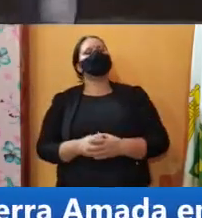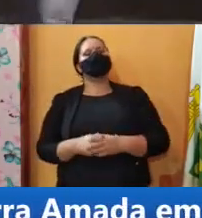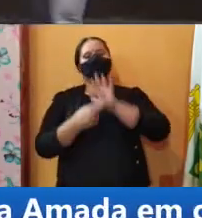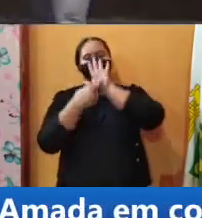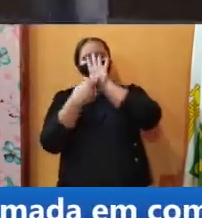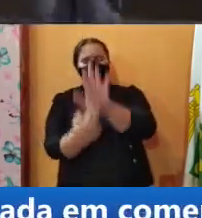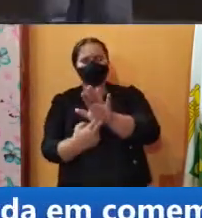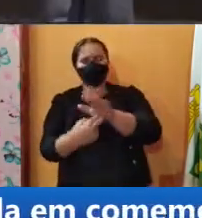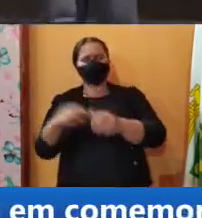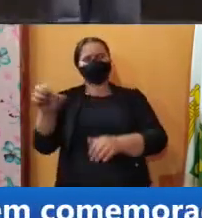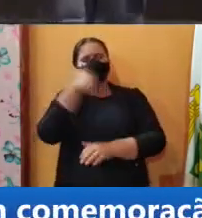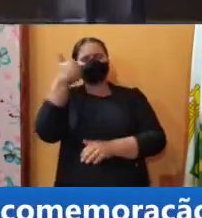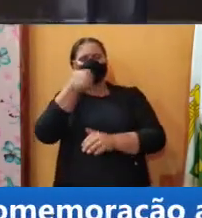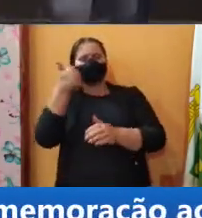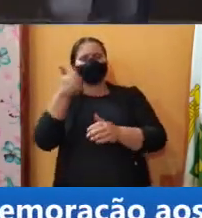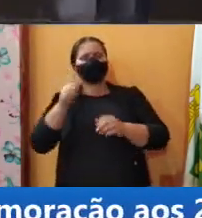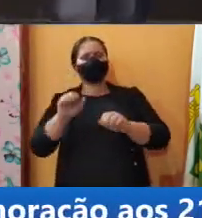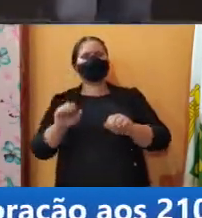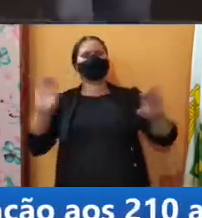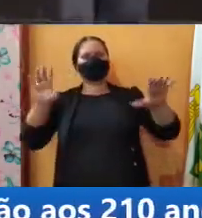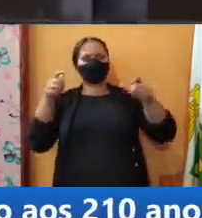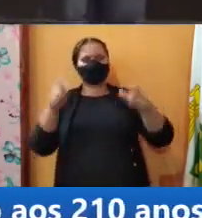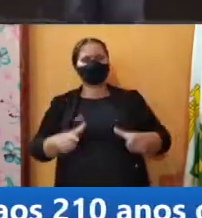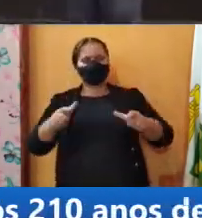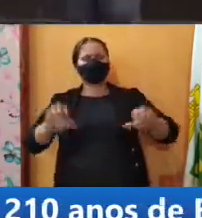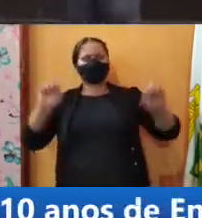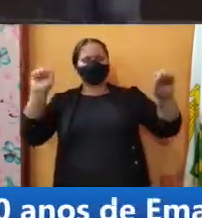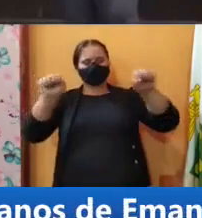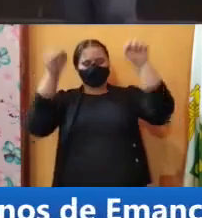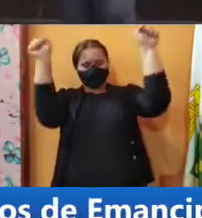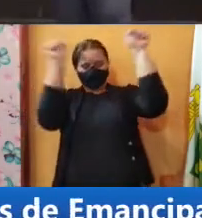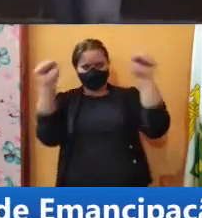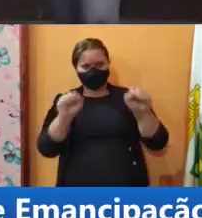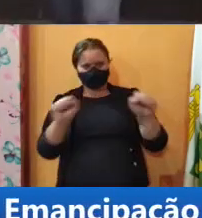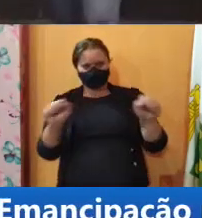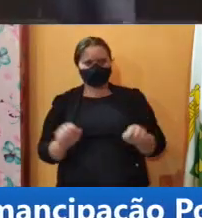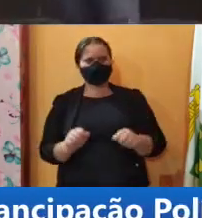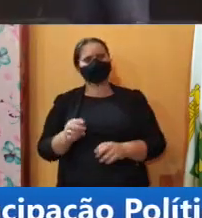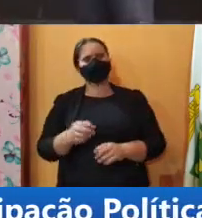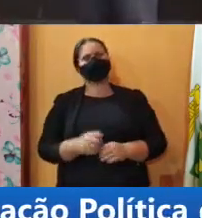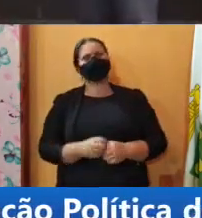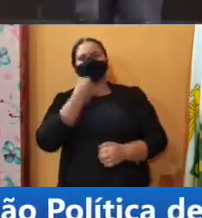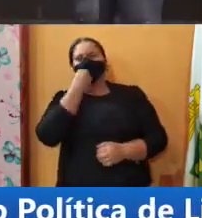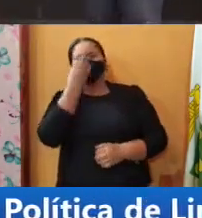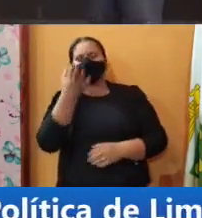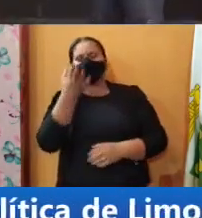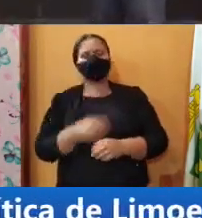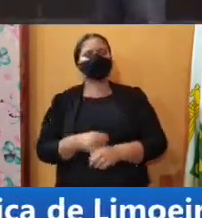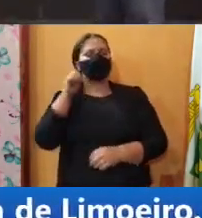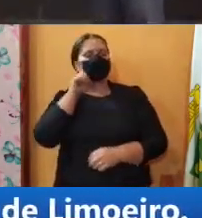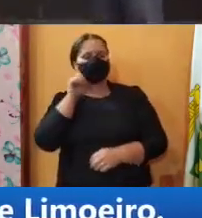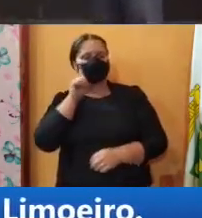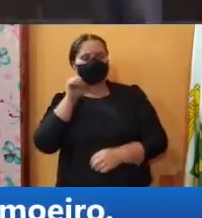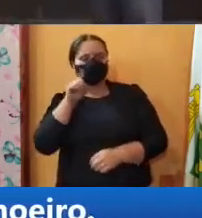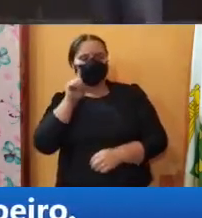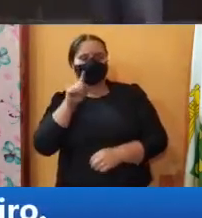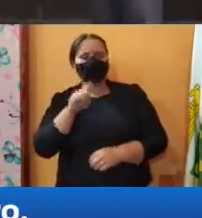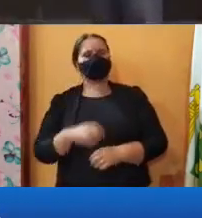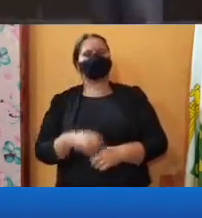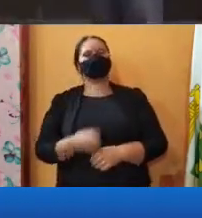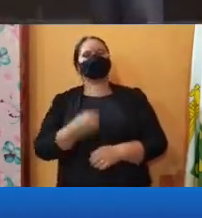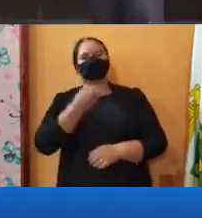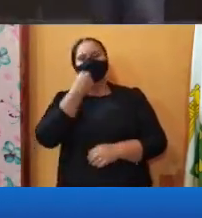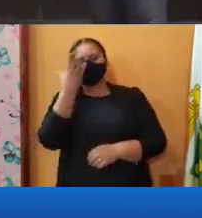de O Limoeiro Terra Amada na sua primeira edição. Fala aí, Charlon. Boa noite, doutor Orlando. Boa noite, a